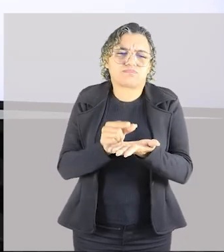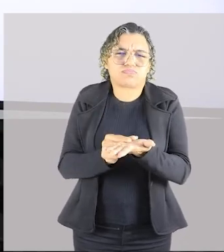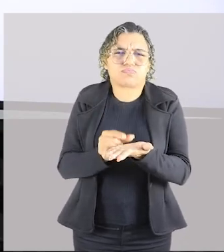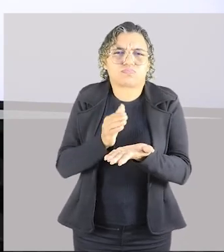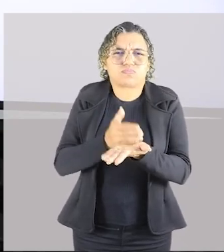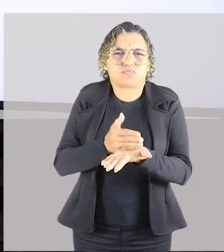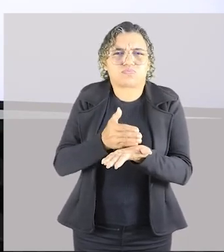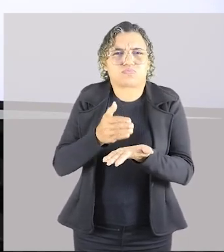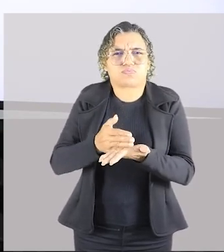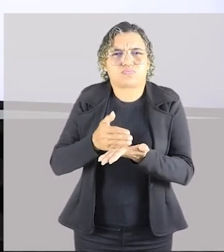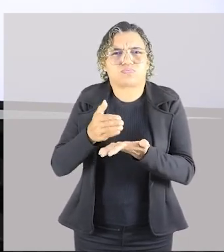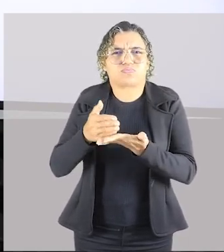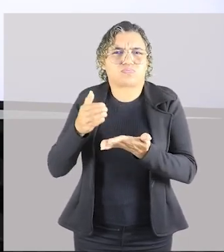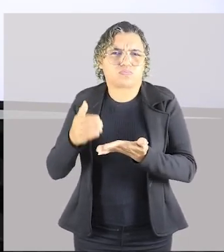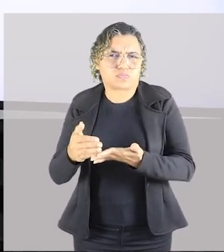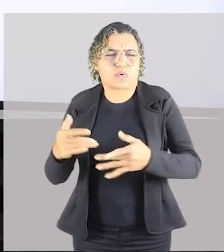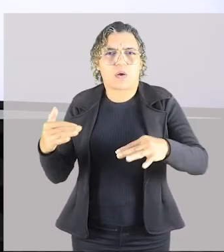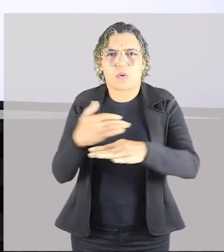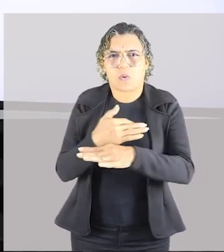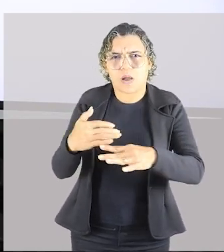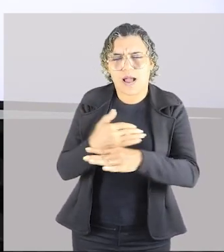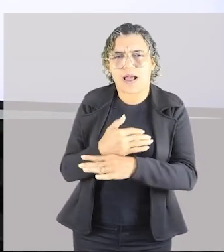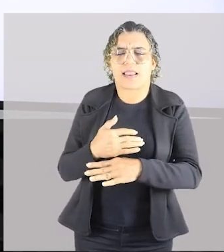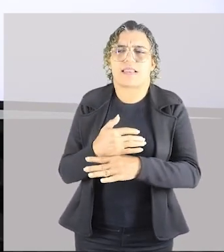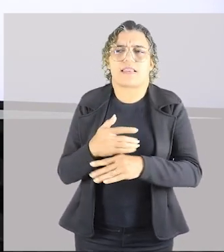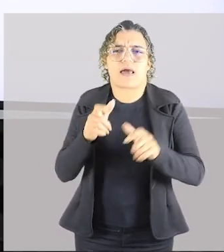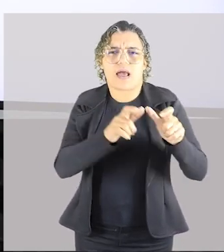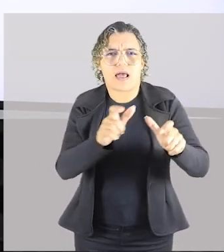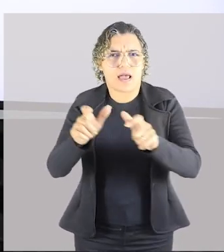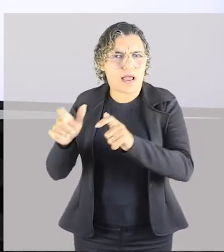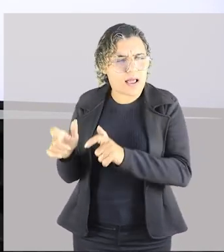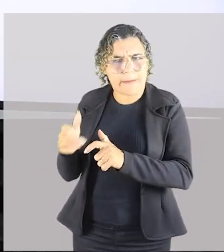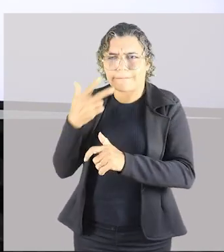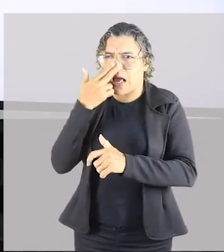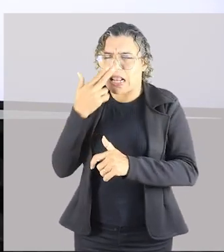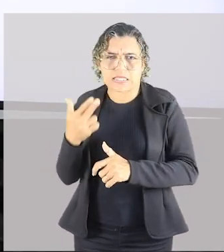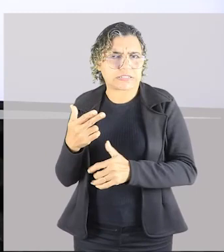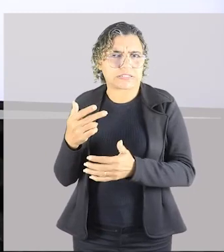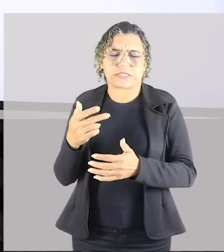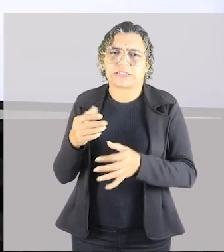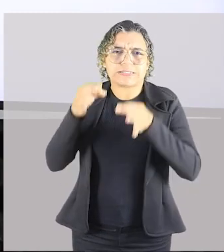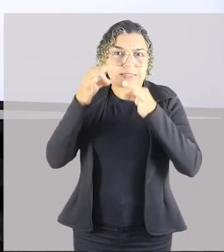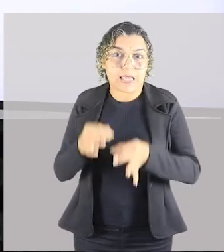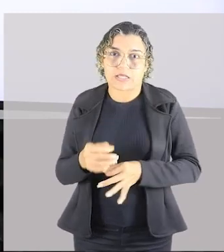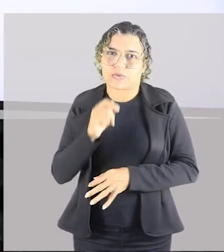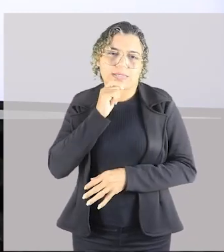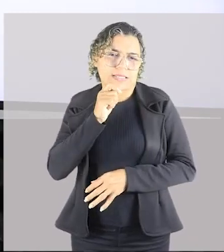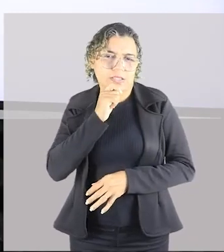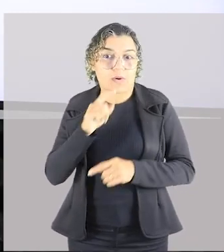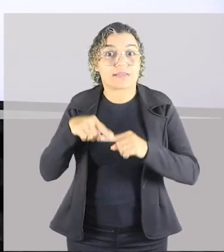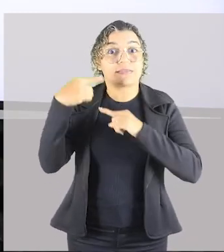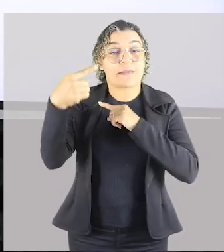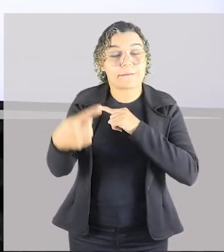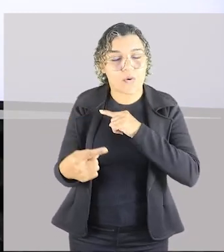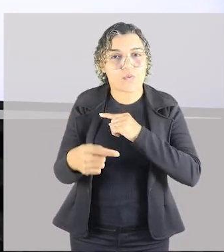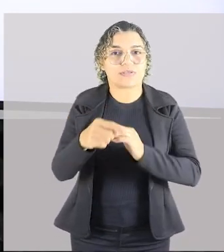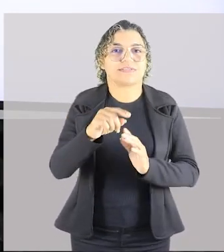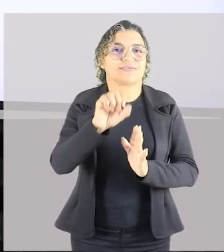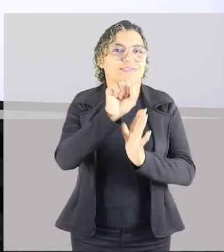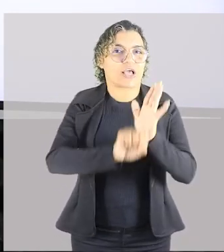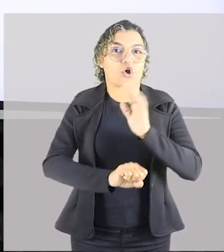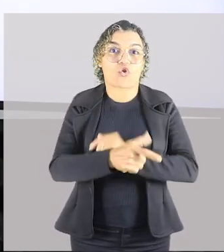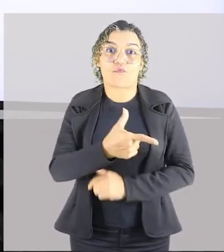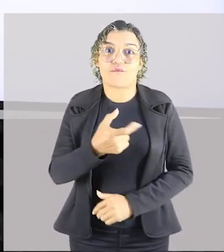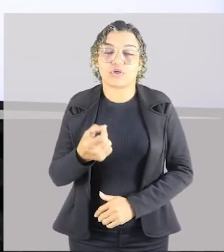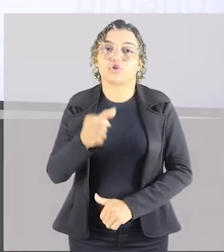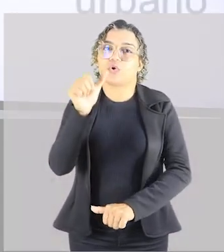aí urbano, dessas malhas urbanas, são desconexas, ou seja, não tinha uma integração de fato. Tudo muda no século XX,